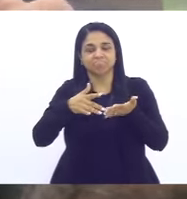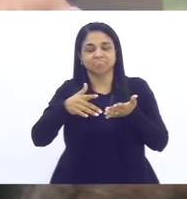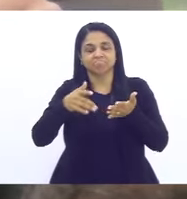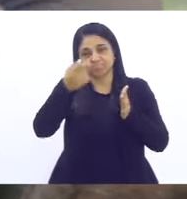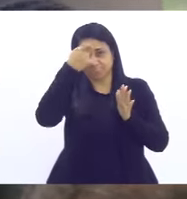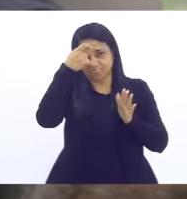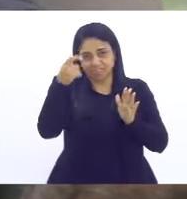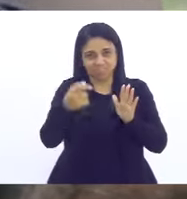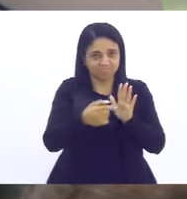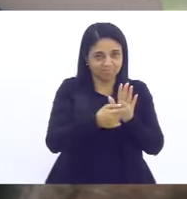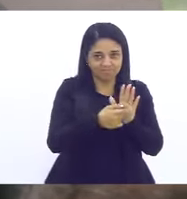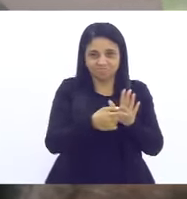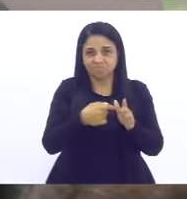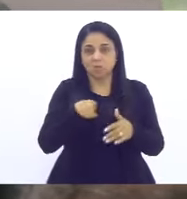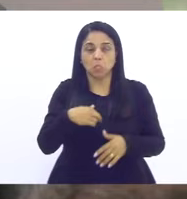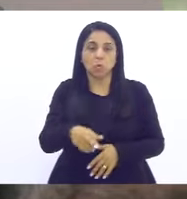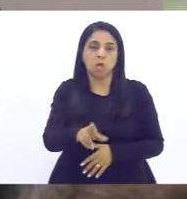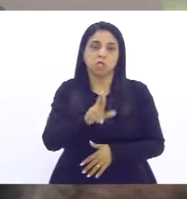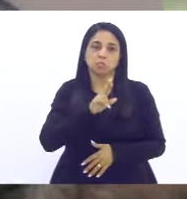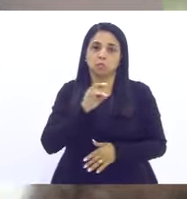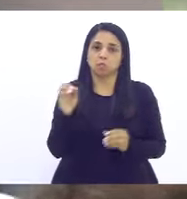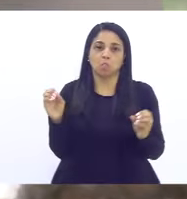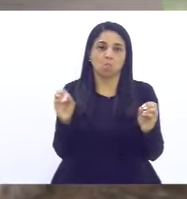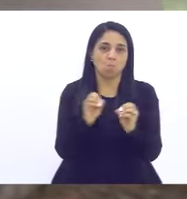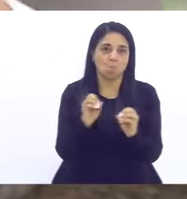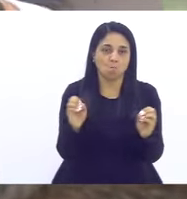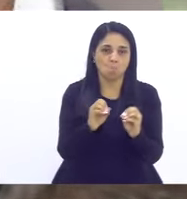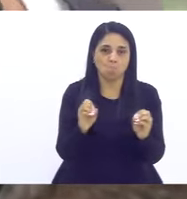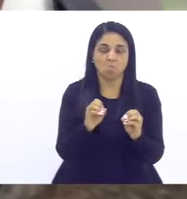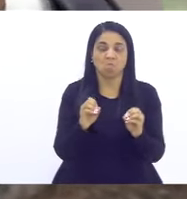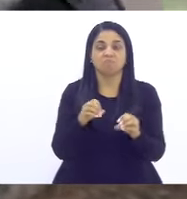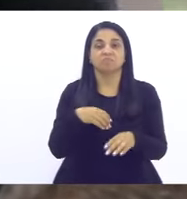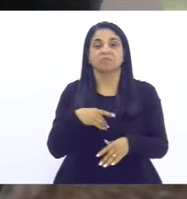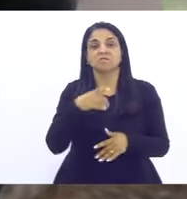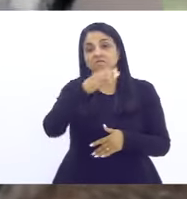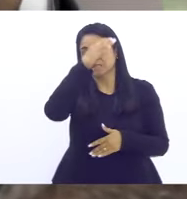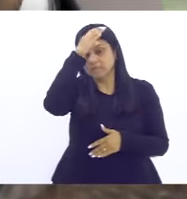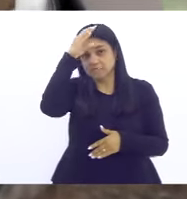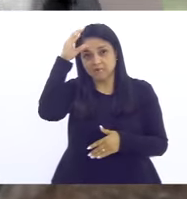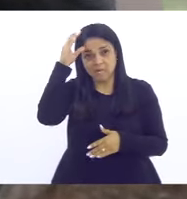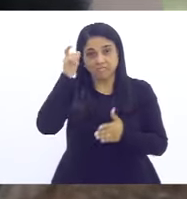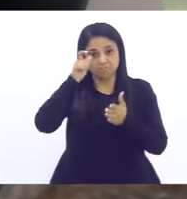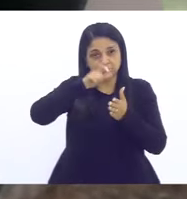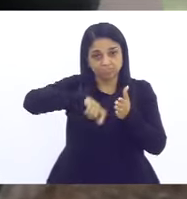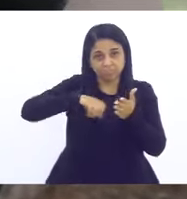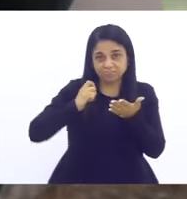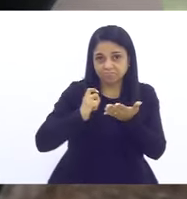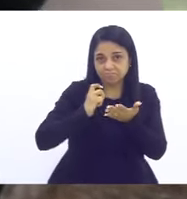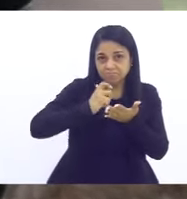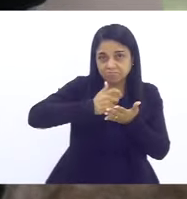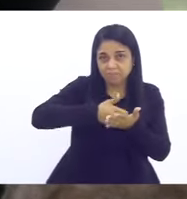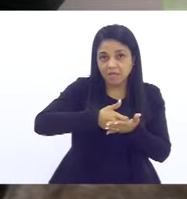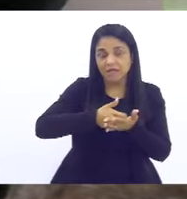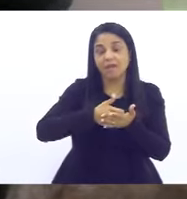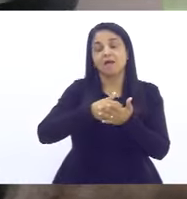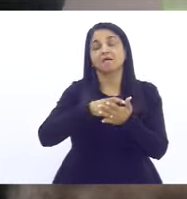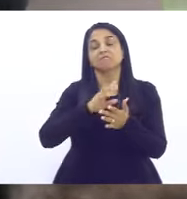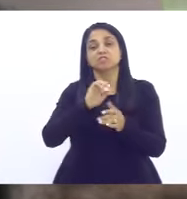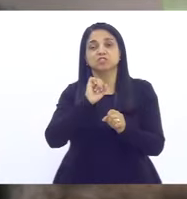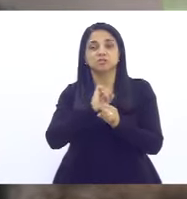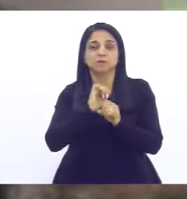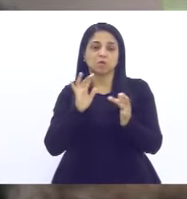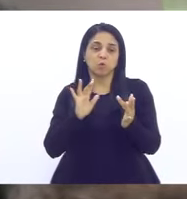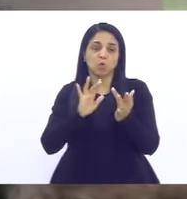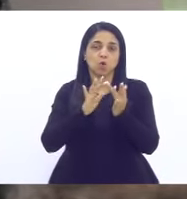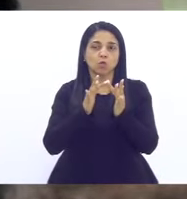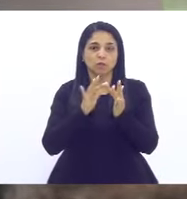nada, que não te dá satisfação nenhuma, apenas diz para você, cliente, que paga uma alta conta. Daqui a pouco nós entramos em contato e está aqui